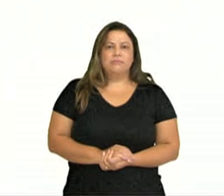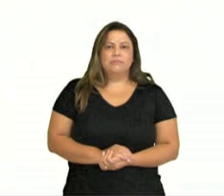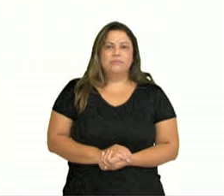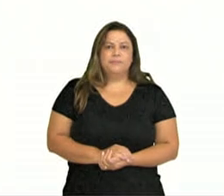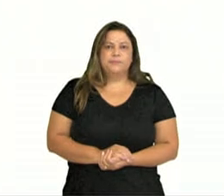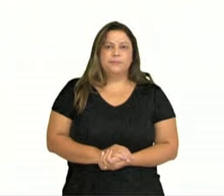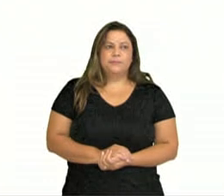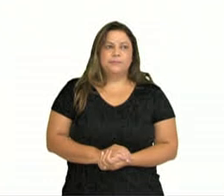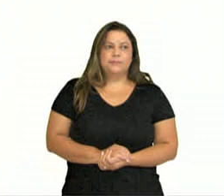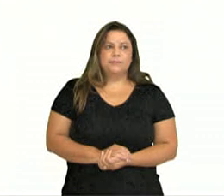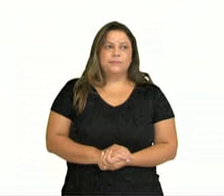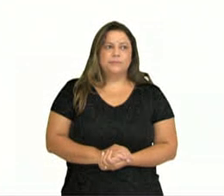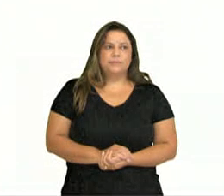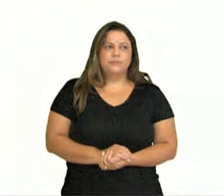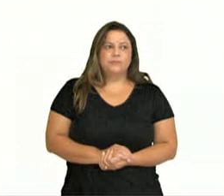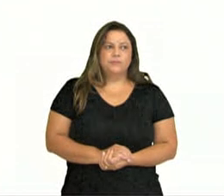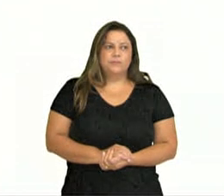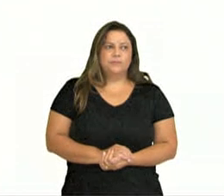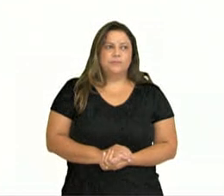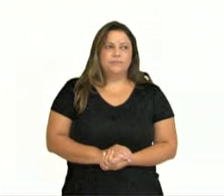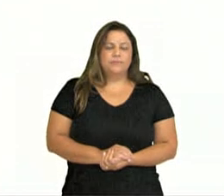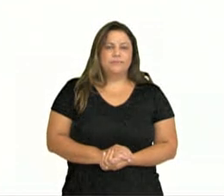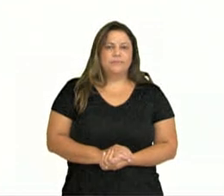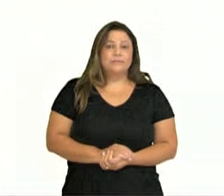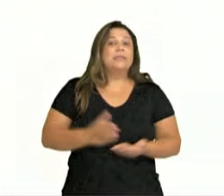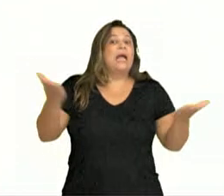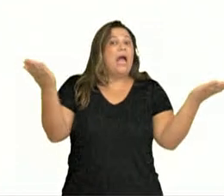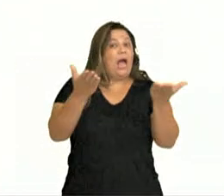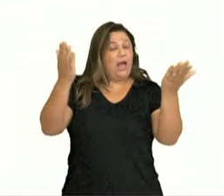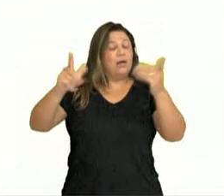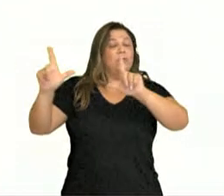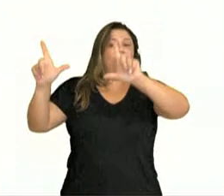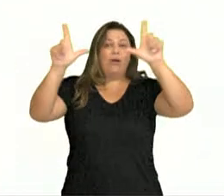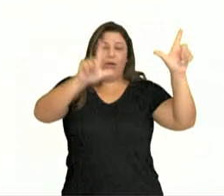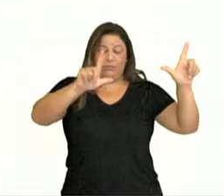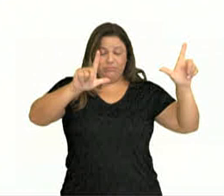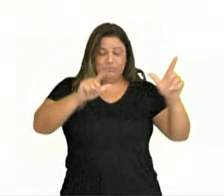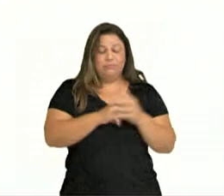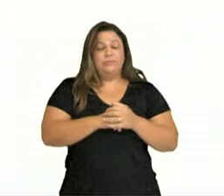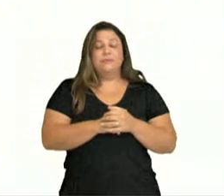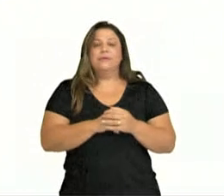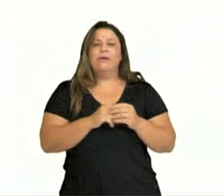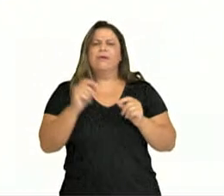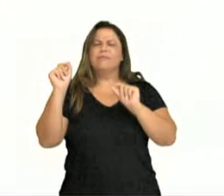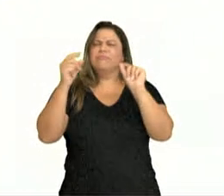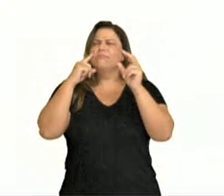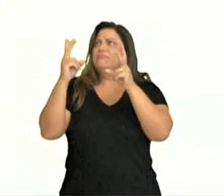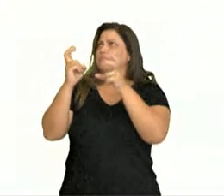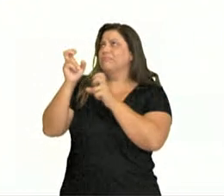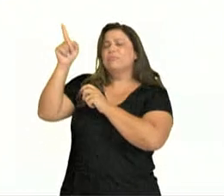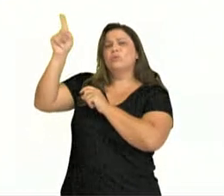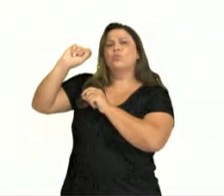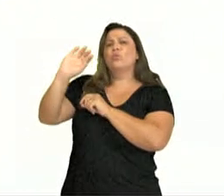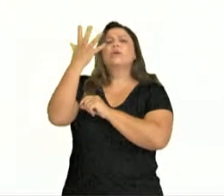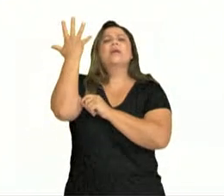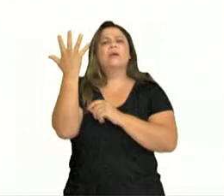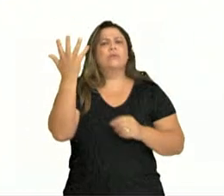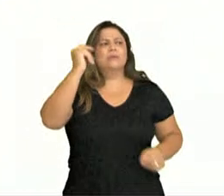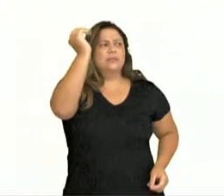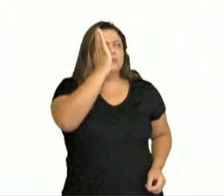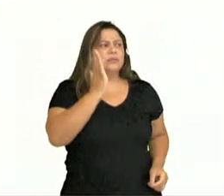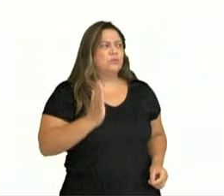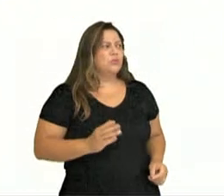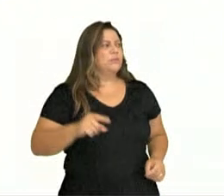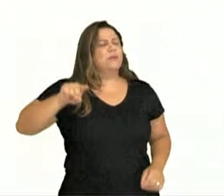carbônico. Aqui, então, nessa reportagem, a gente tem um retrato do que aconteceu no Brasil lá